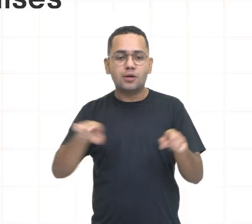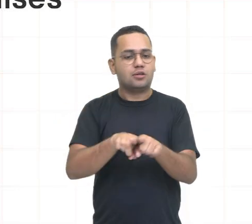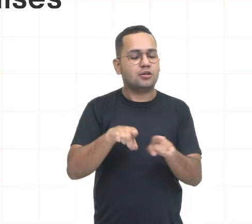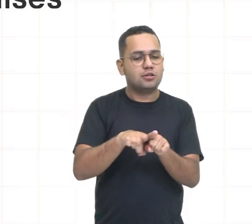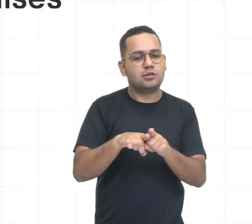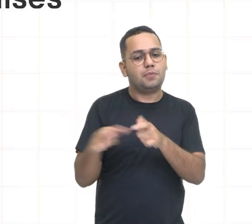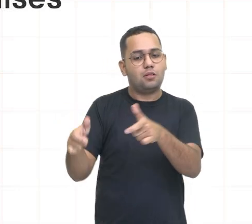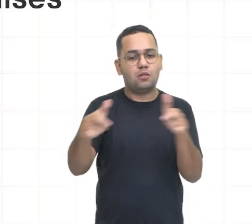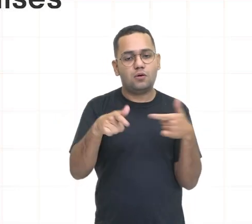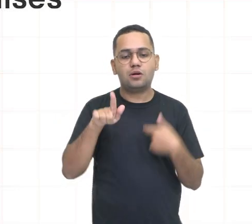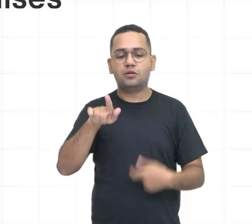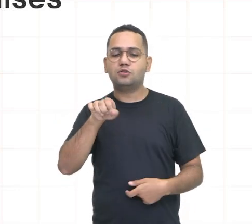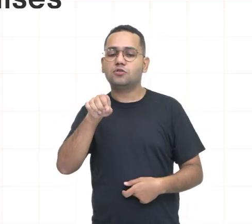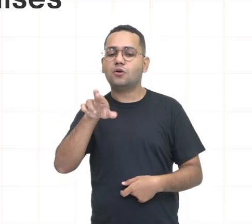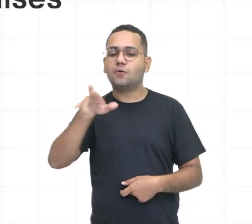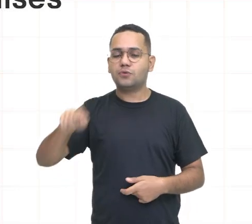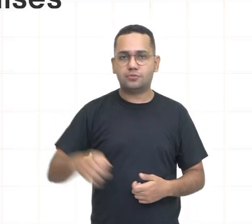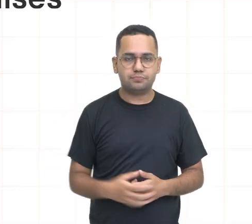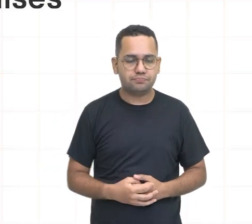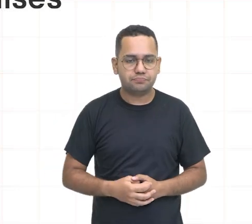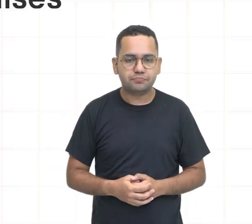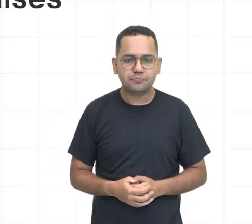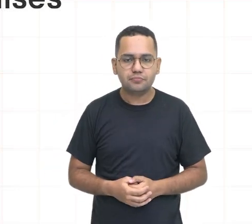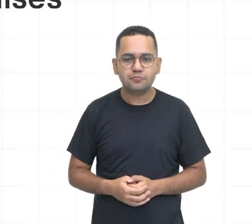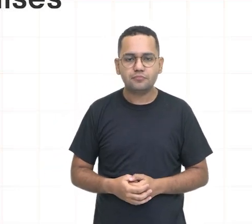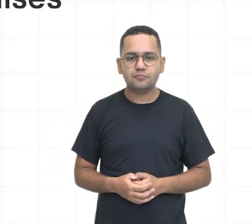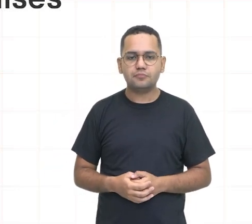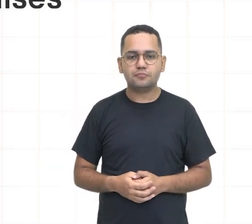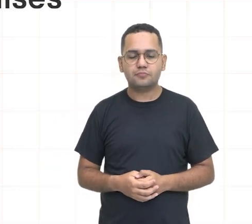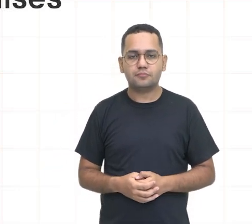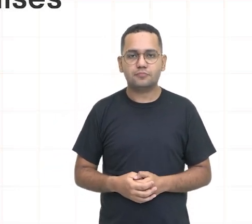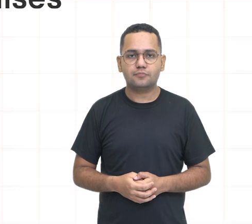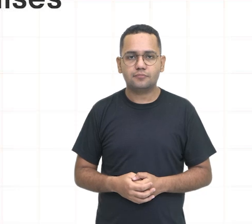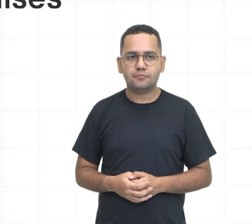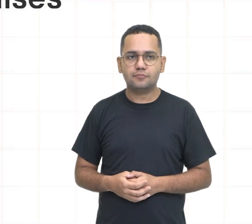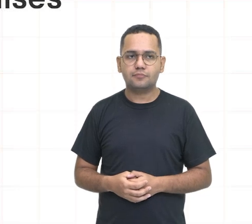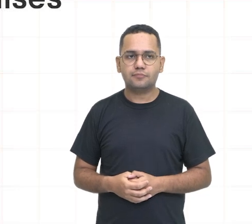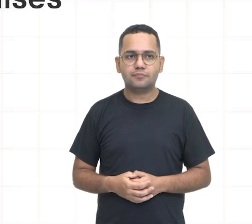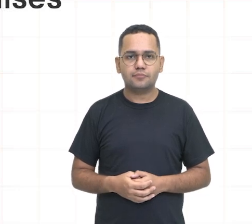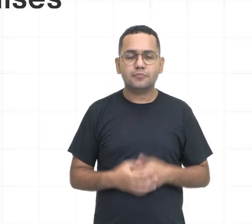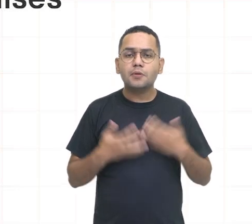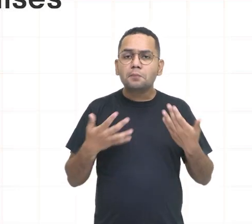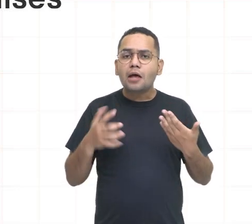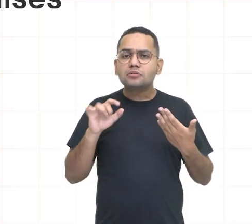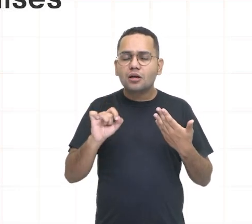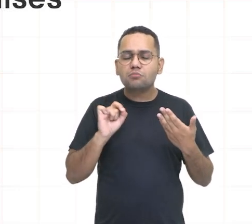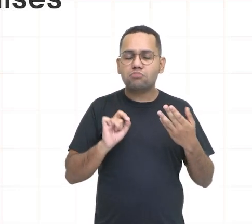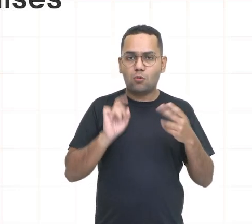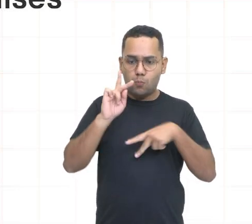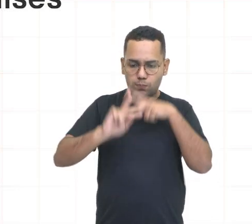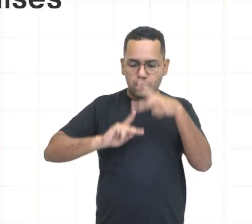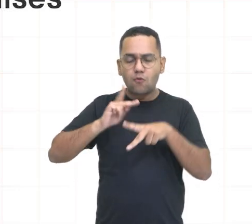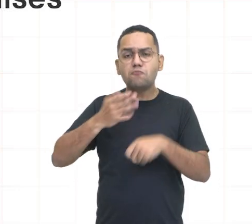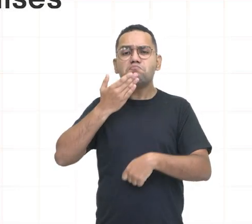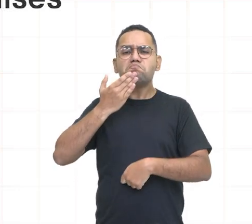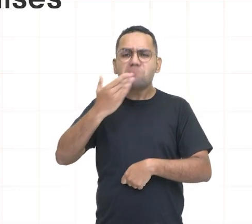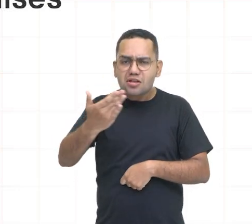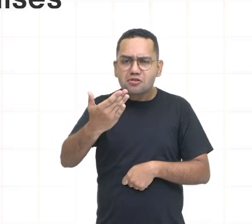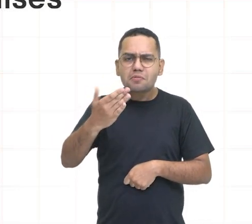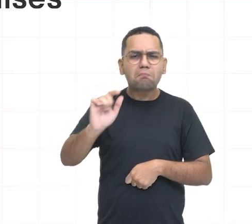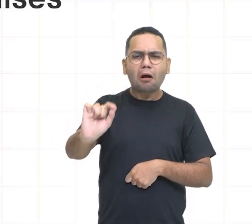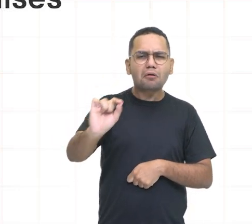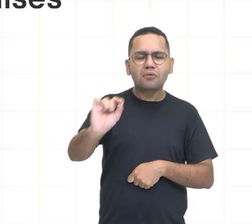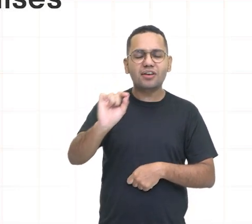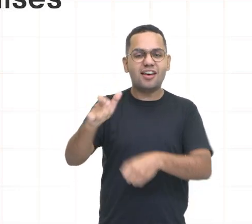isso era uma das principais reivindicações do povo em relação ao novo governo, que se retirasse da Rússia da Primeira